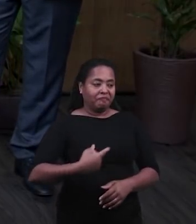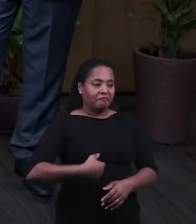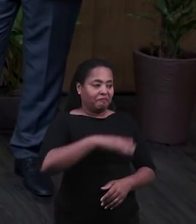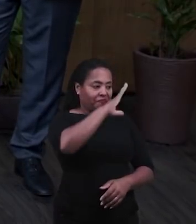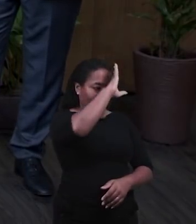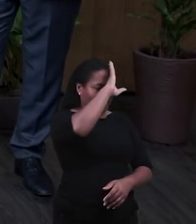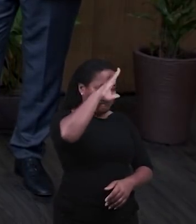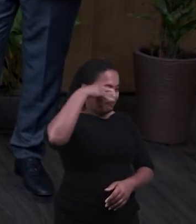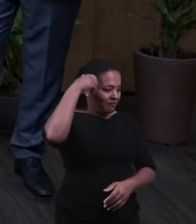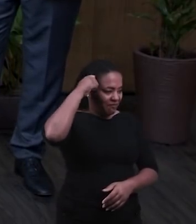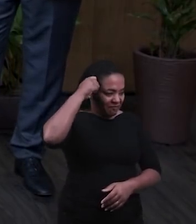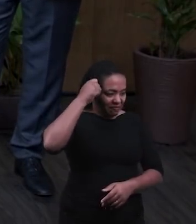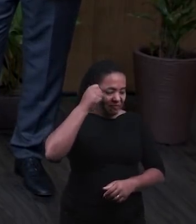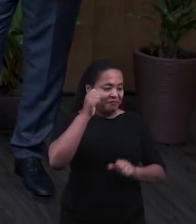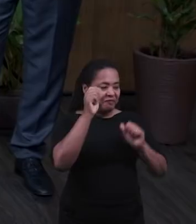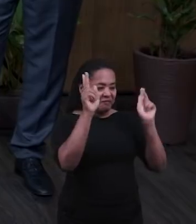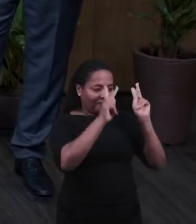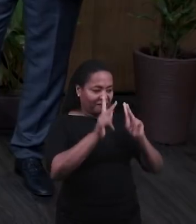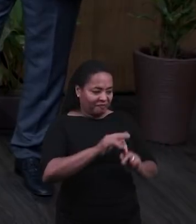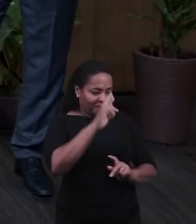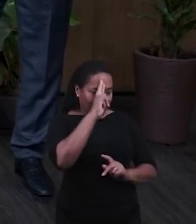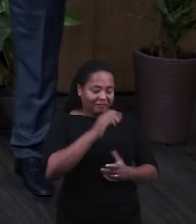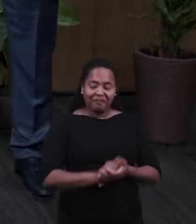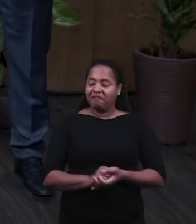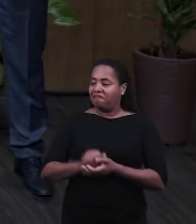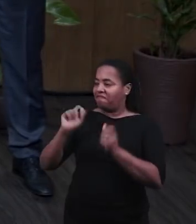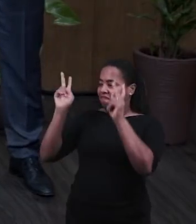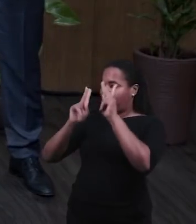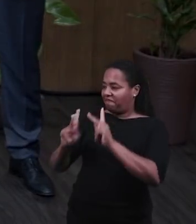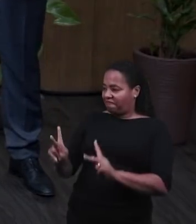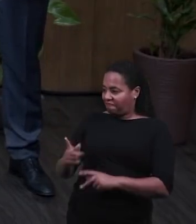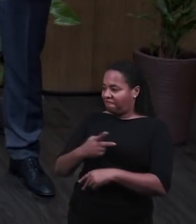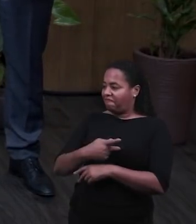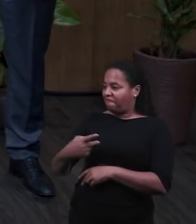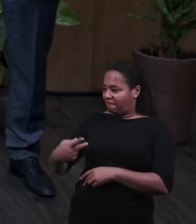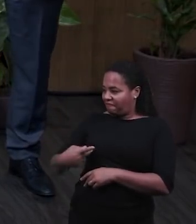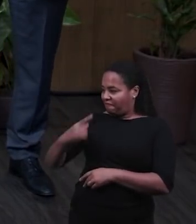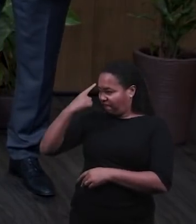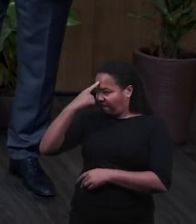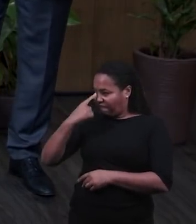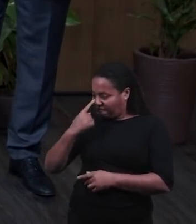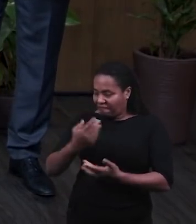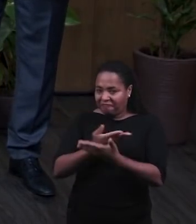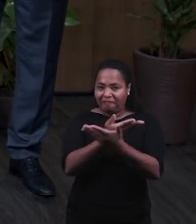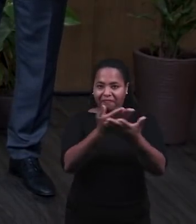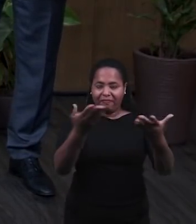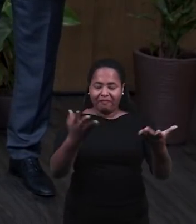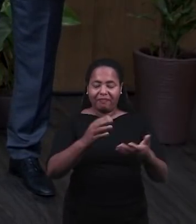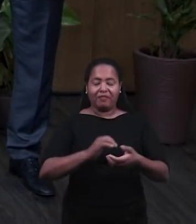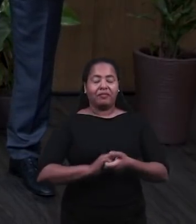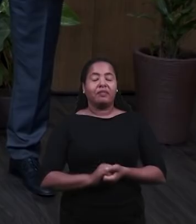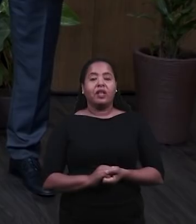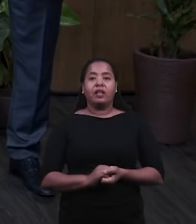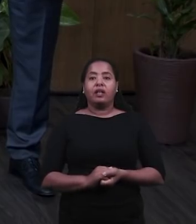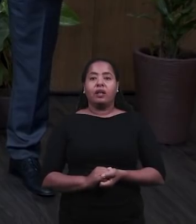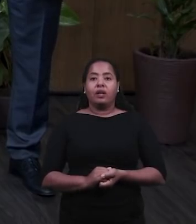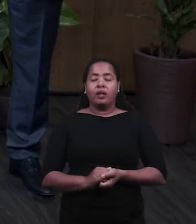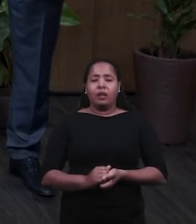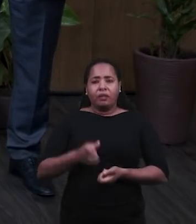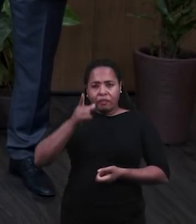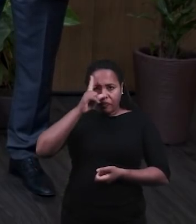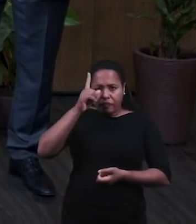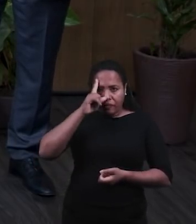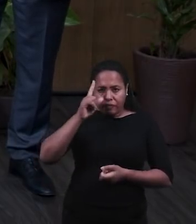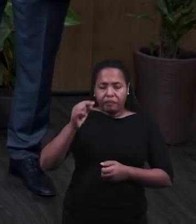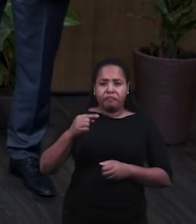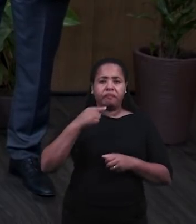do Senhor. A paz do Senhor, pastor Daniel, e a todos. Todas as semanas recebemos muitas